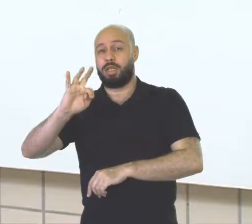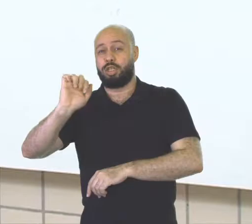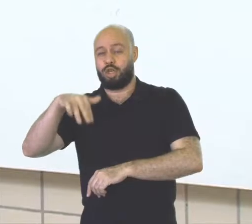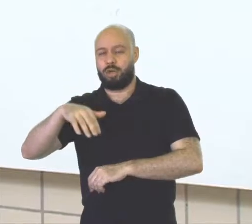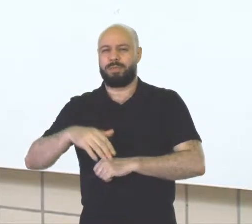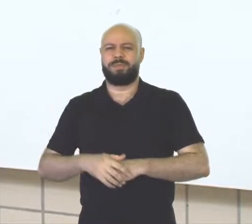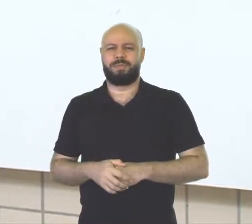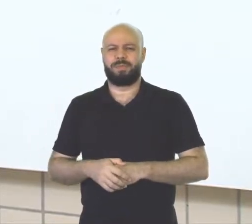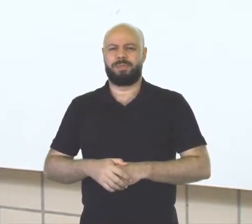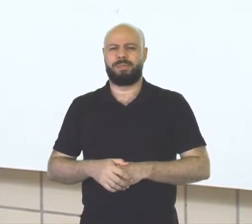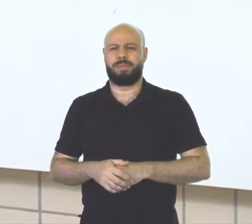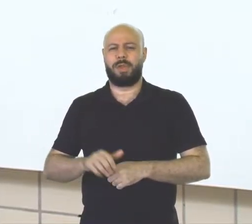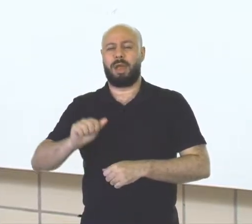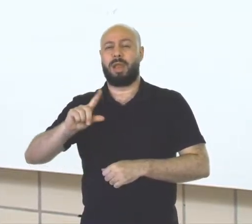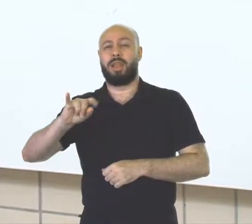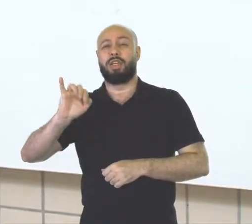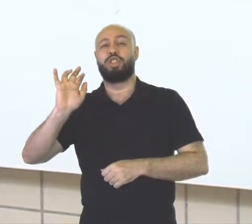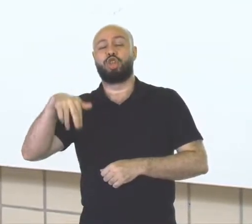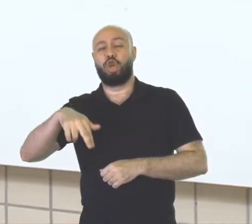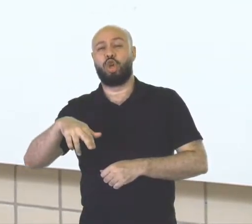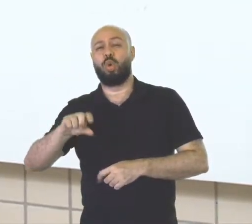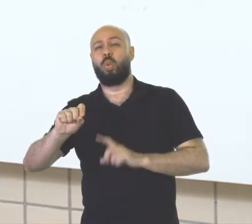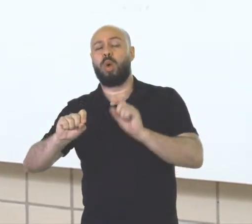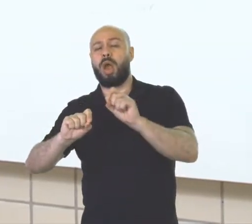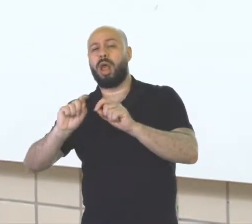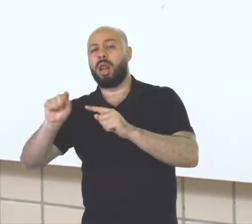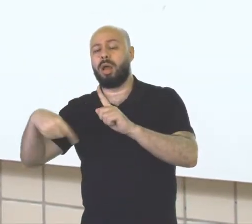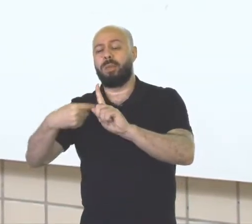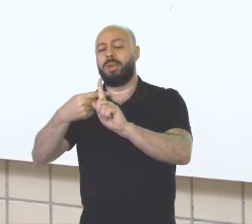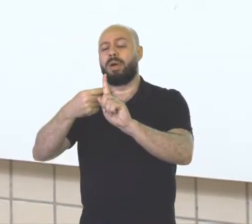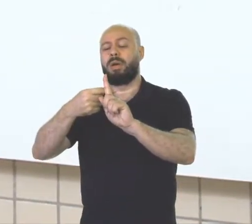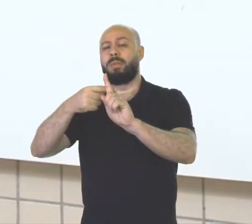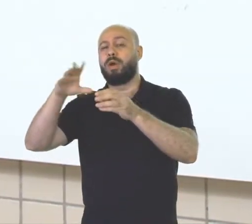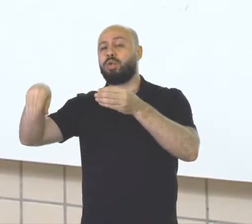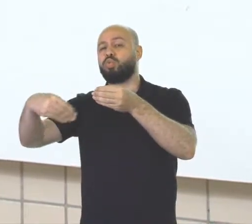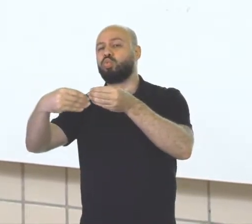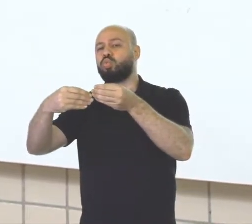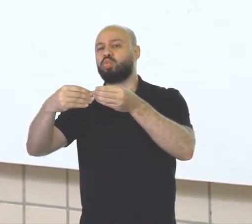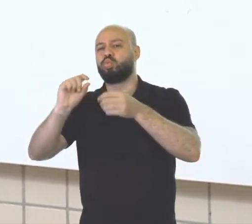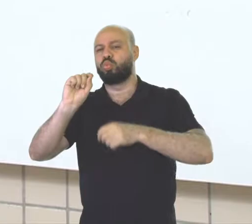sobre addition, olha só o que, que nós temos.